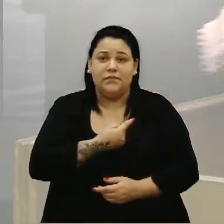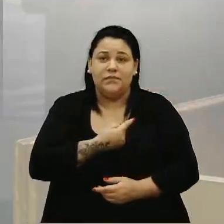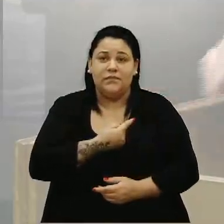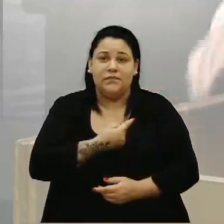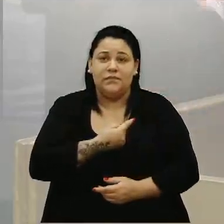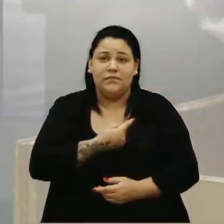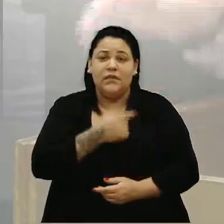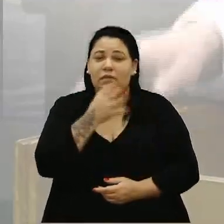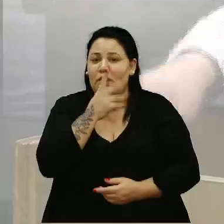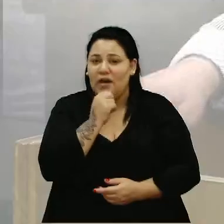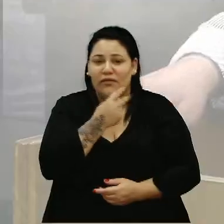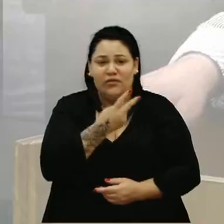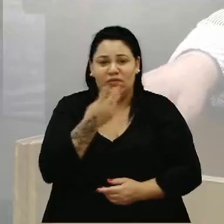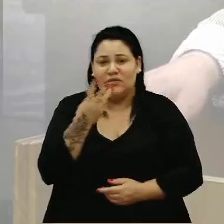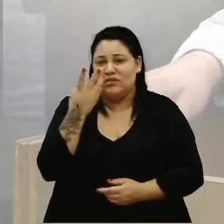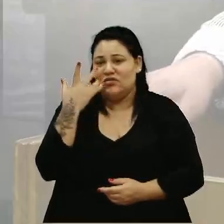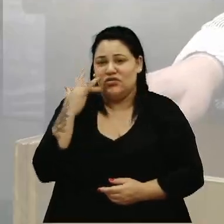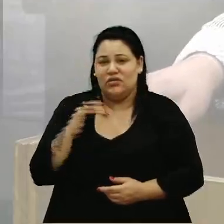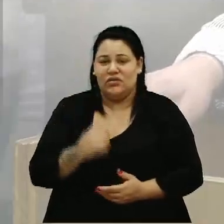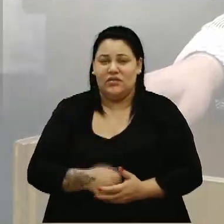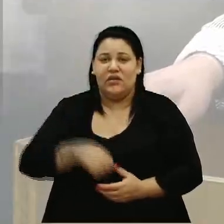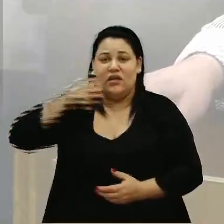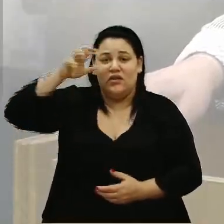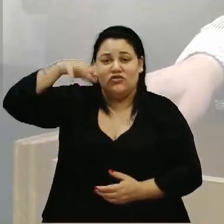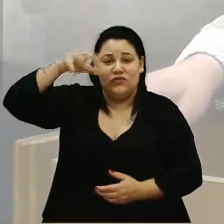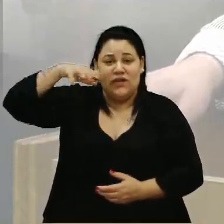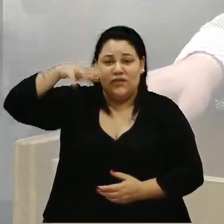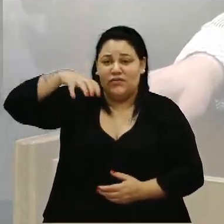Mas demorava 2, 3 dias. Ah, está chovendo?